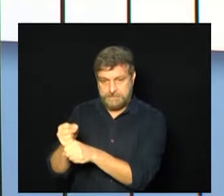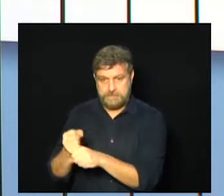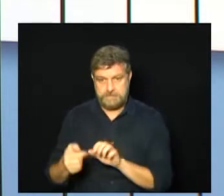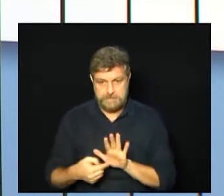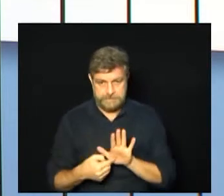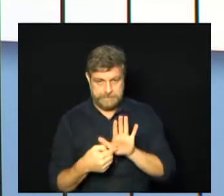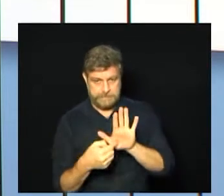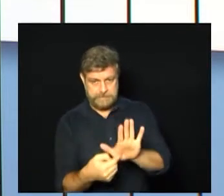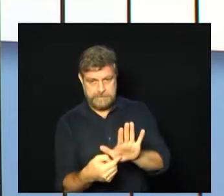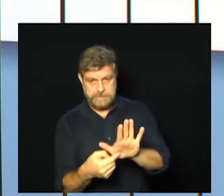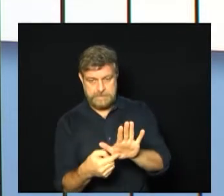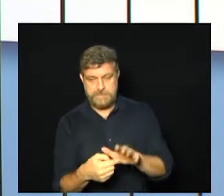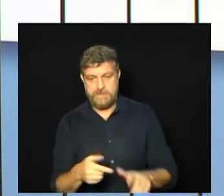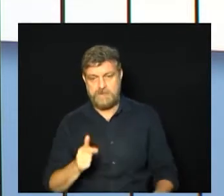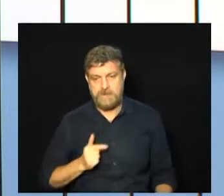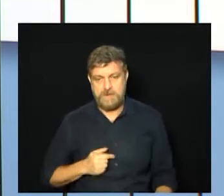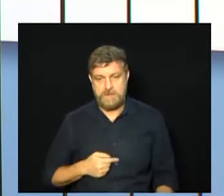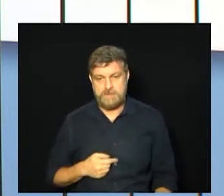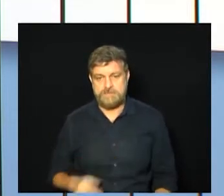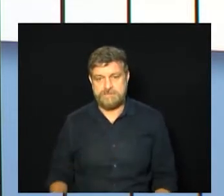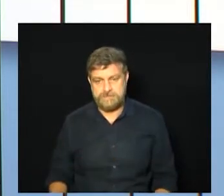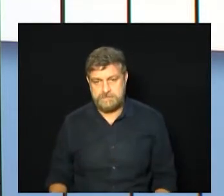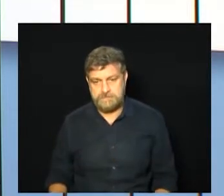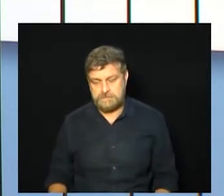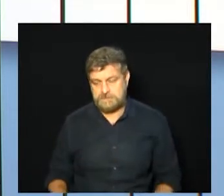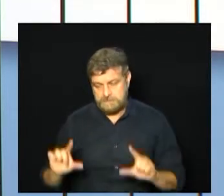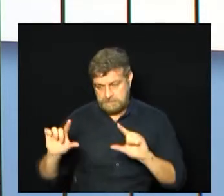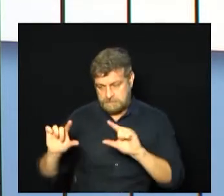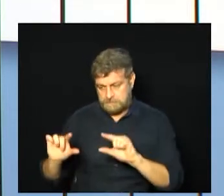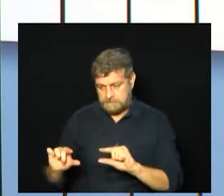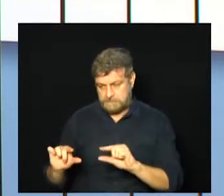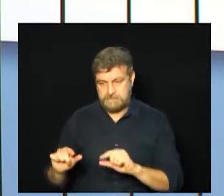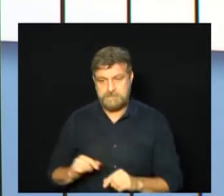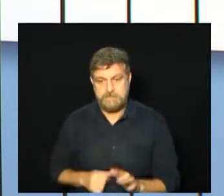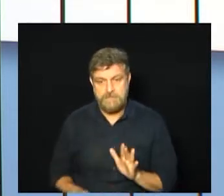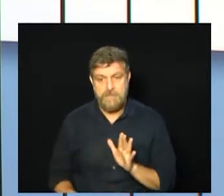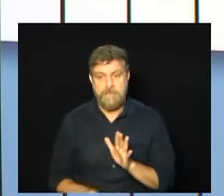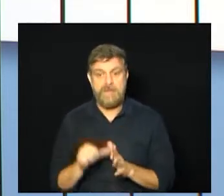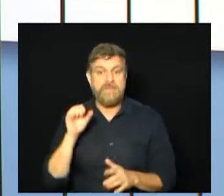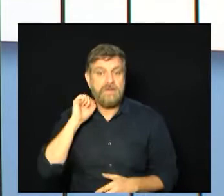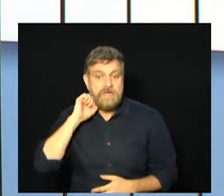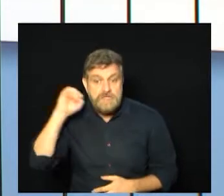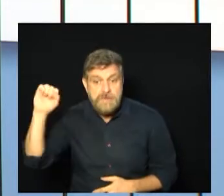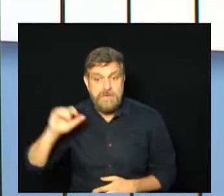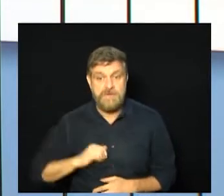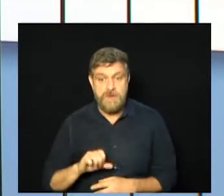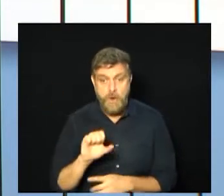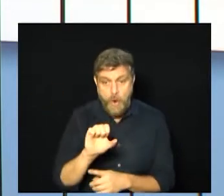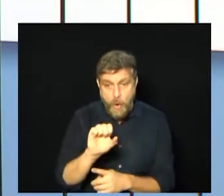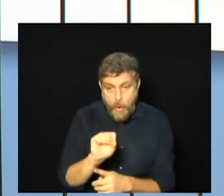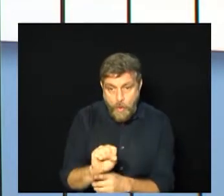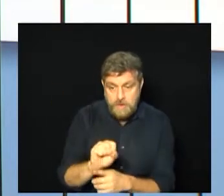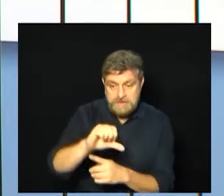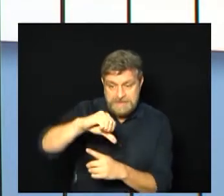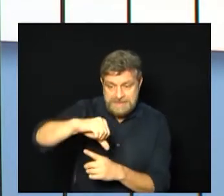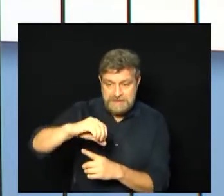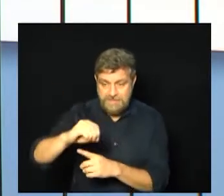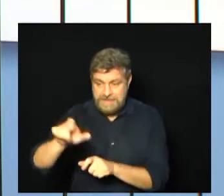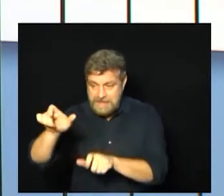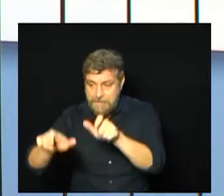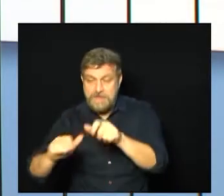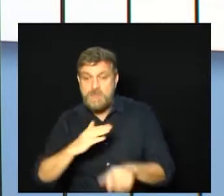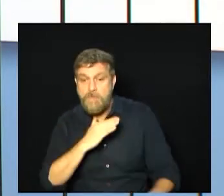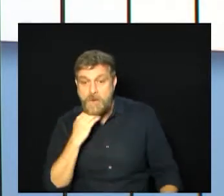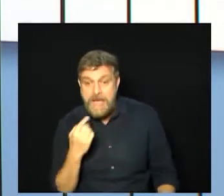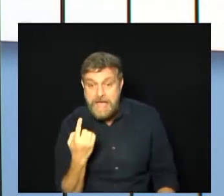registro verificado foi bem menor, por exemplo, 1º de abril nós tivemos 890 mortes em